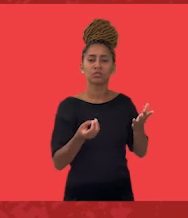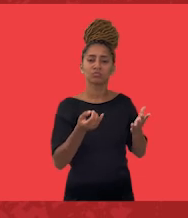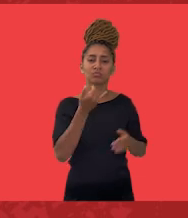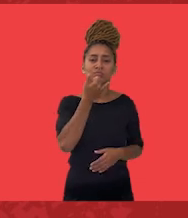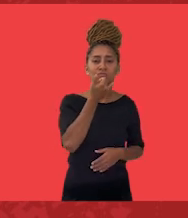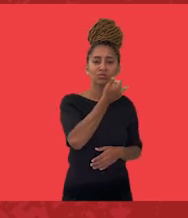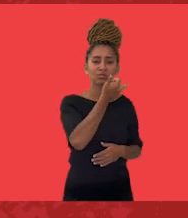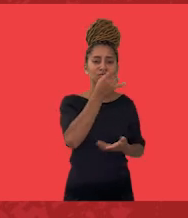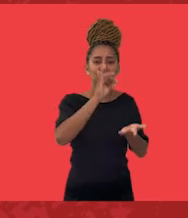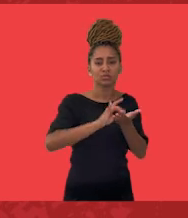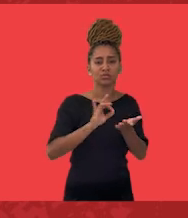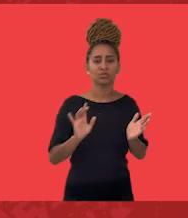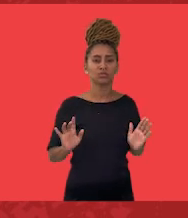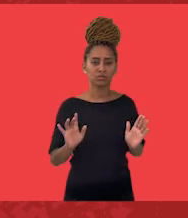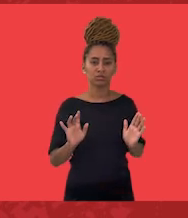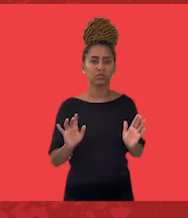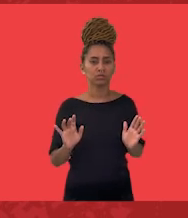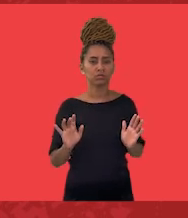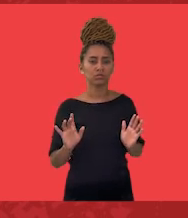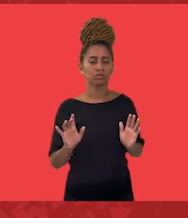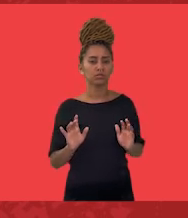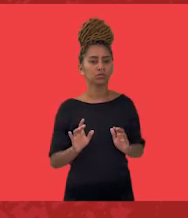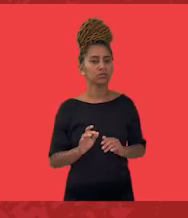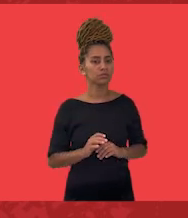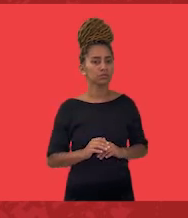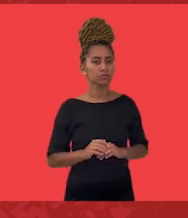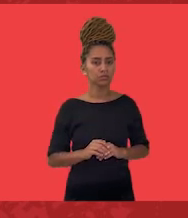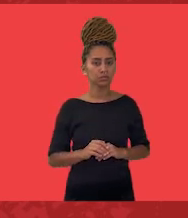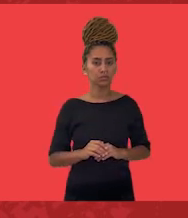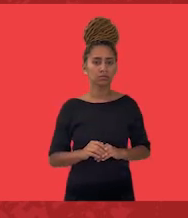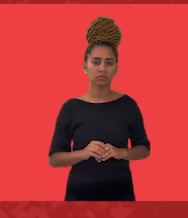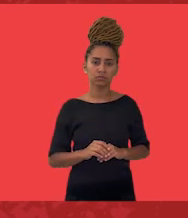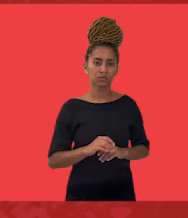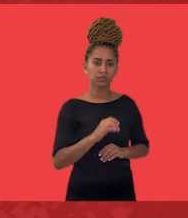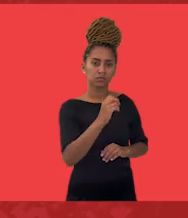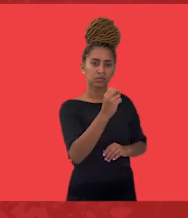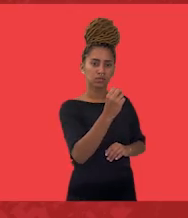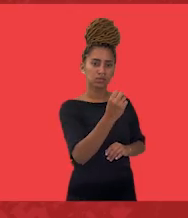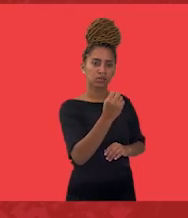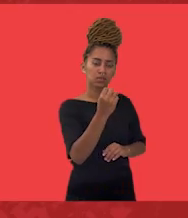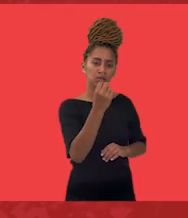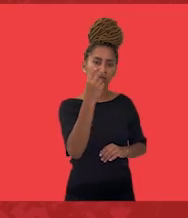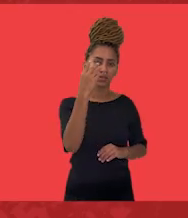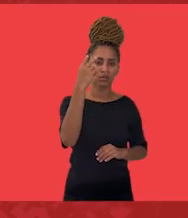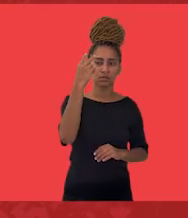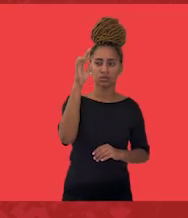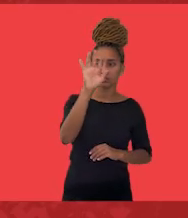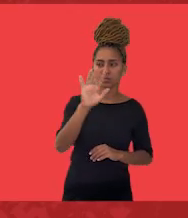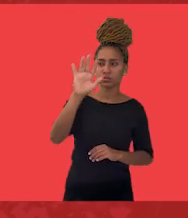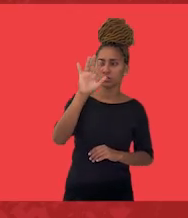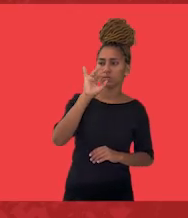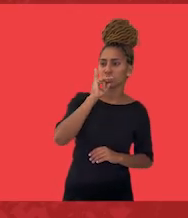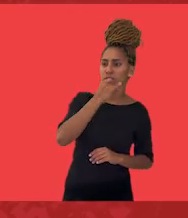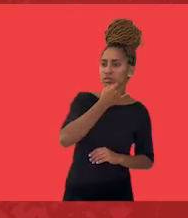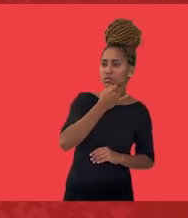Assurbanipal. Chutei um gatinho, afanei isqueiros, menti que me apaixonei à primeira vista, foi de